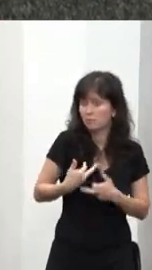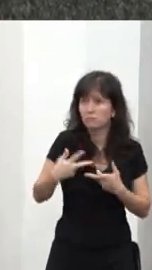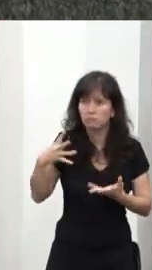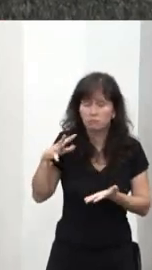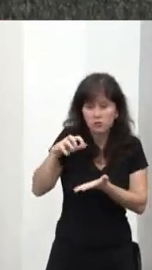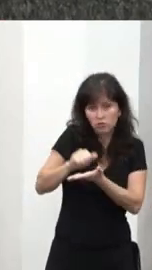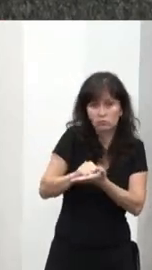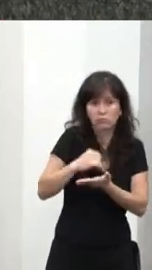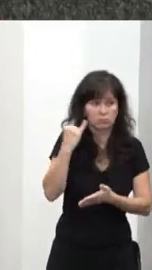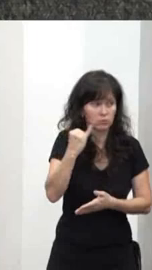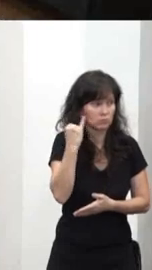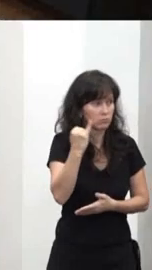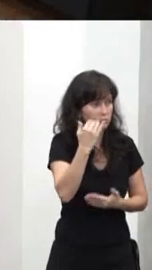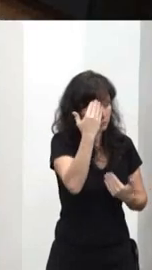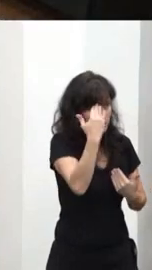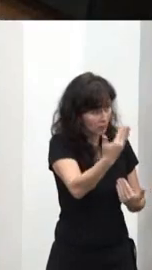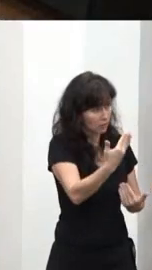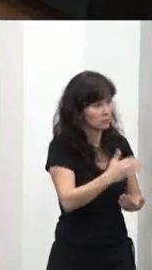brigadão